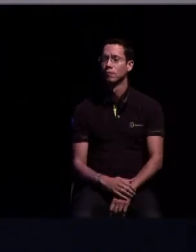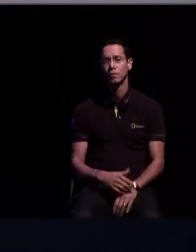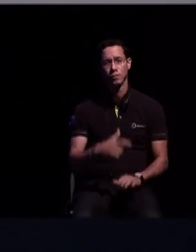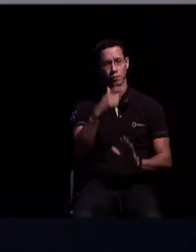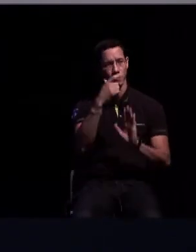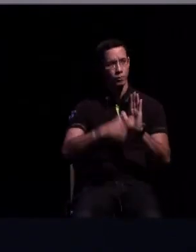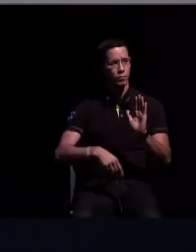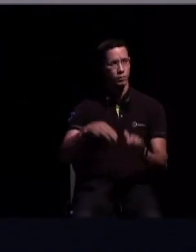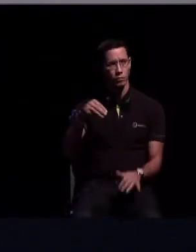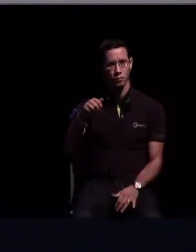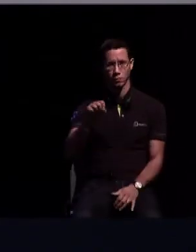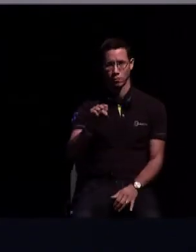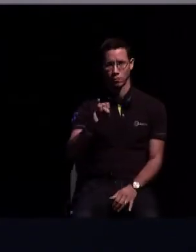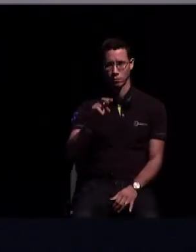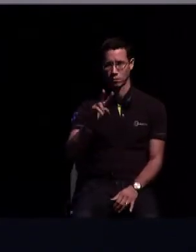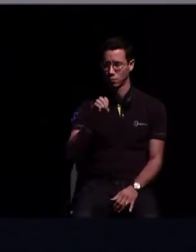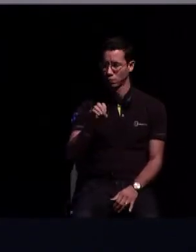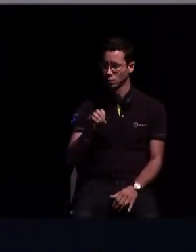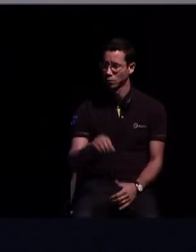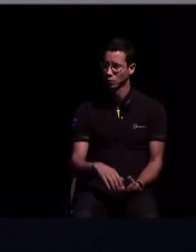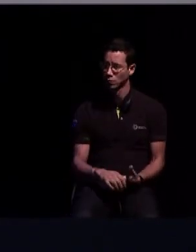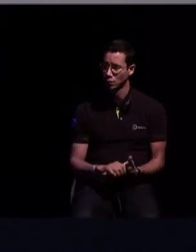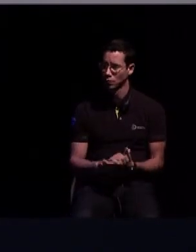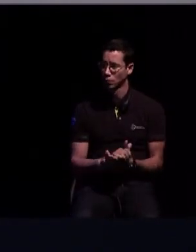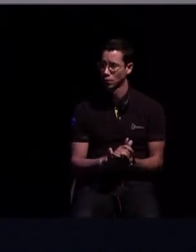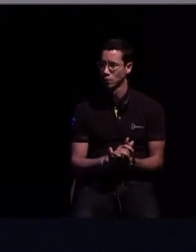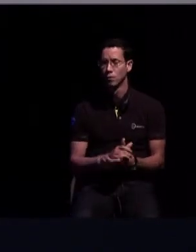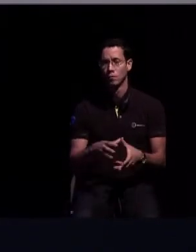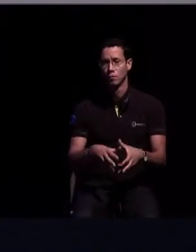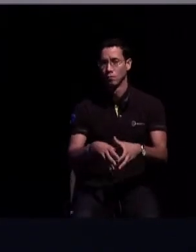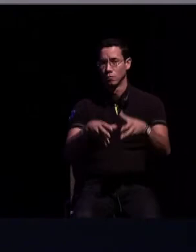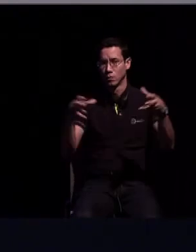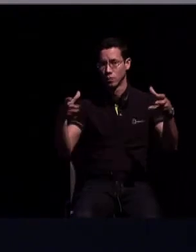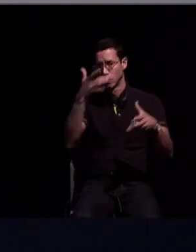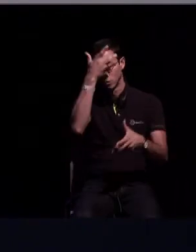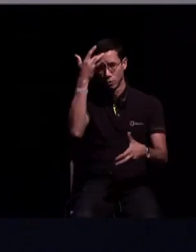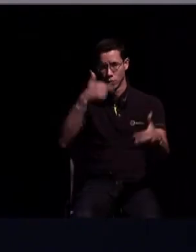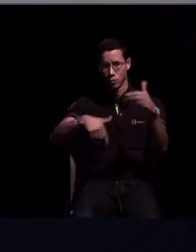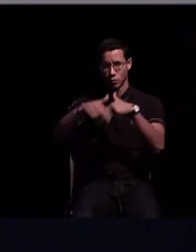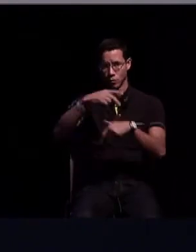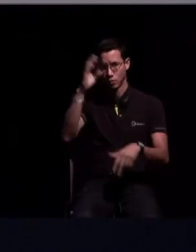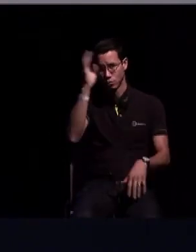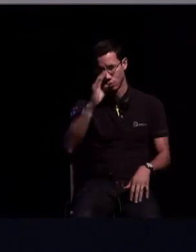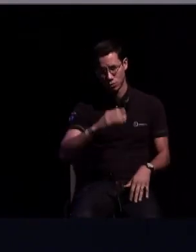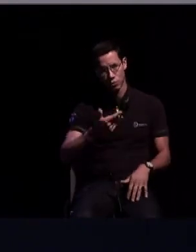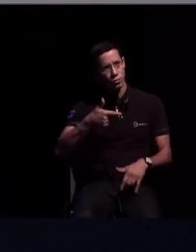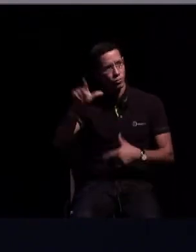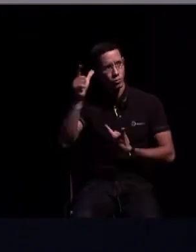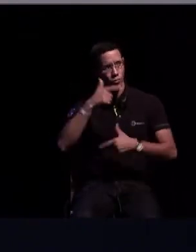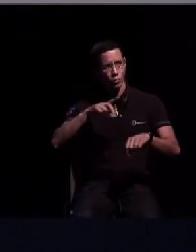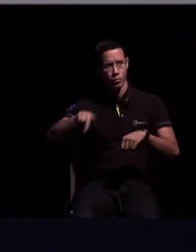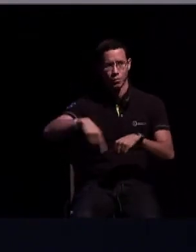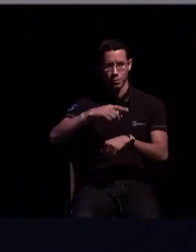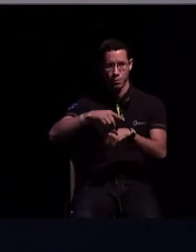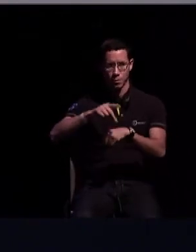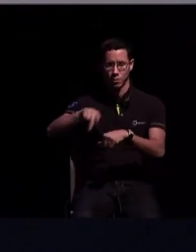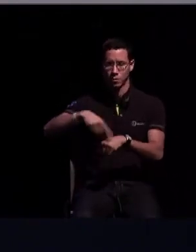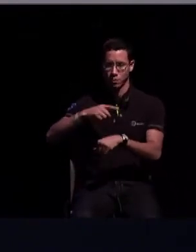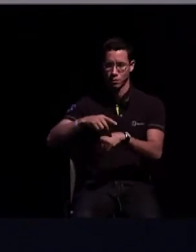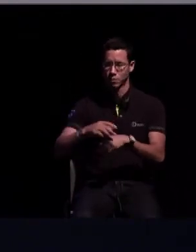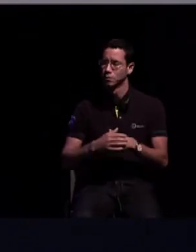masivo ha sido la puerta de entrada para una gran cantidad de personas en Brasil y en otros países.